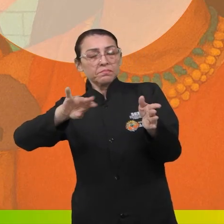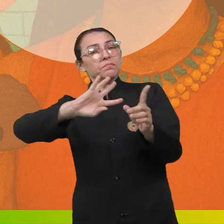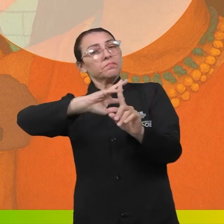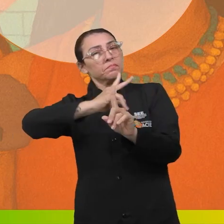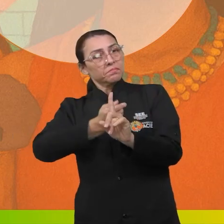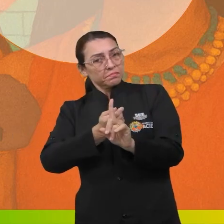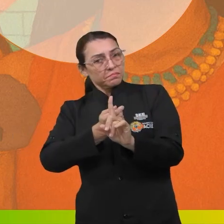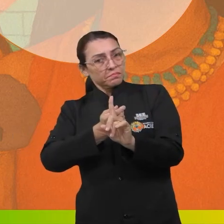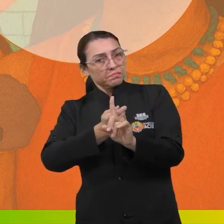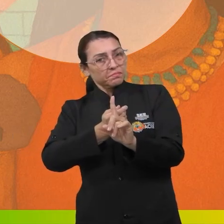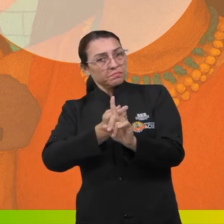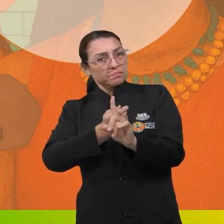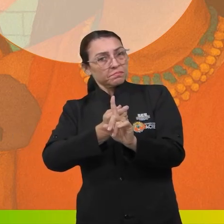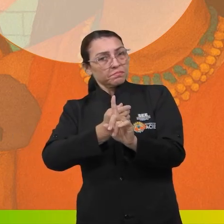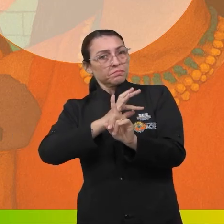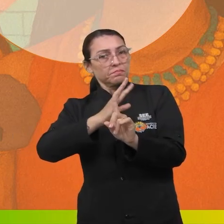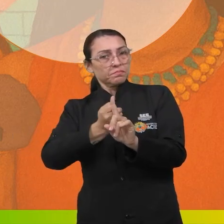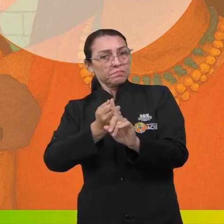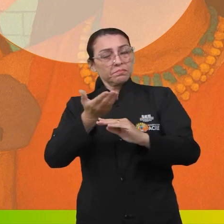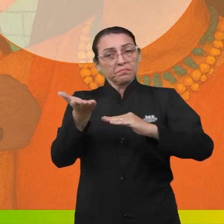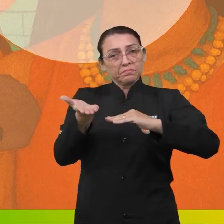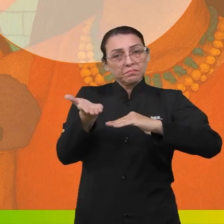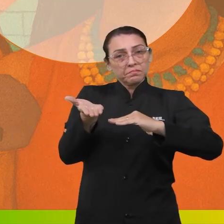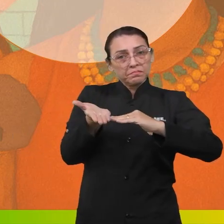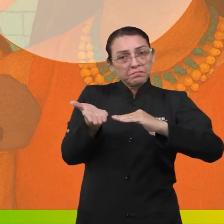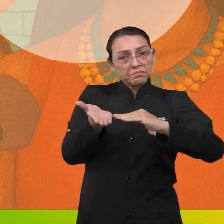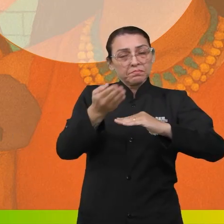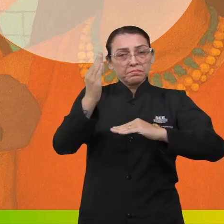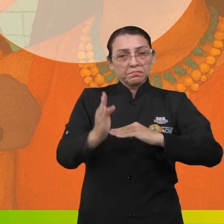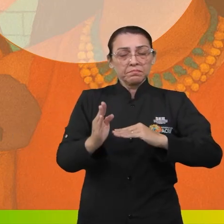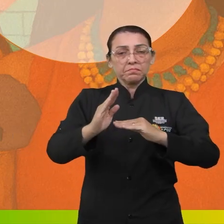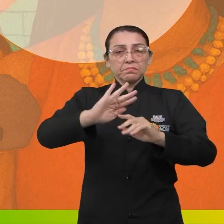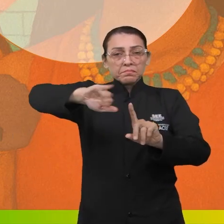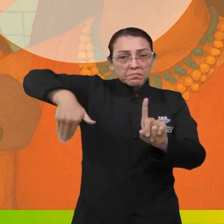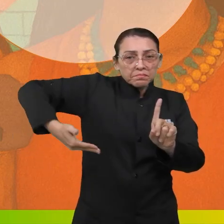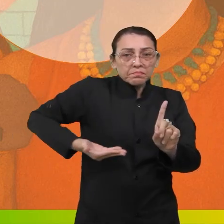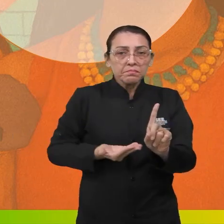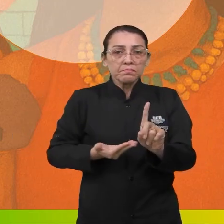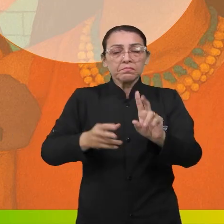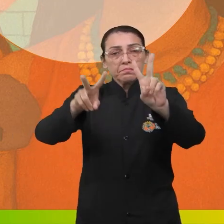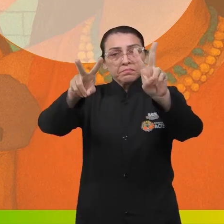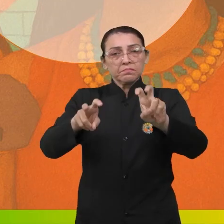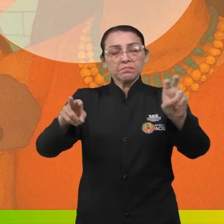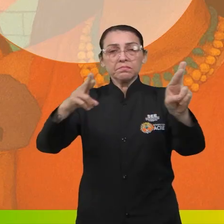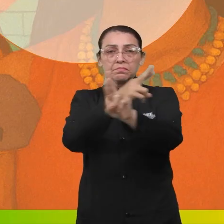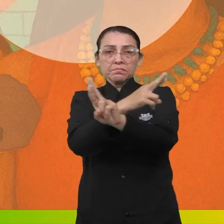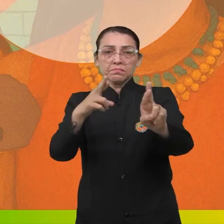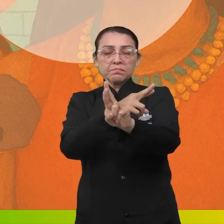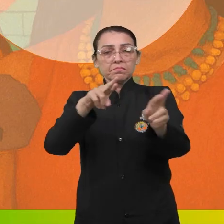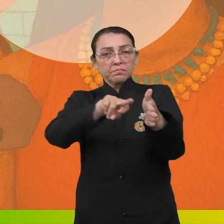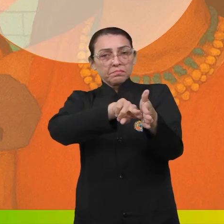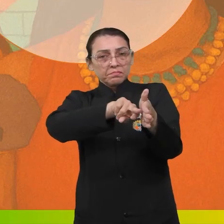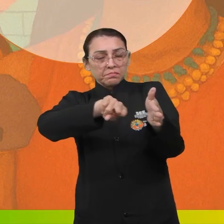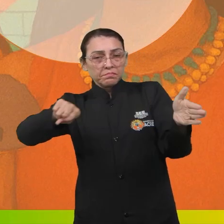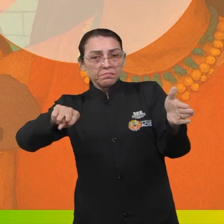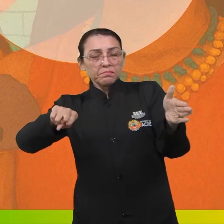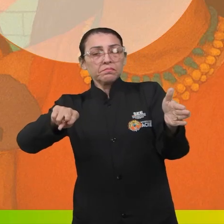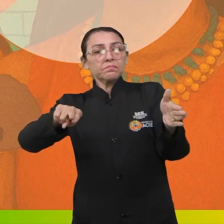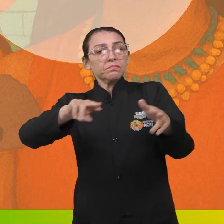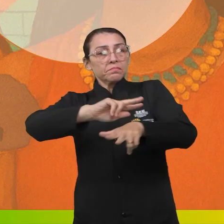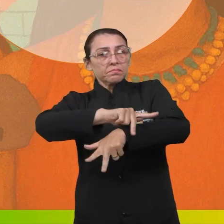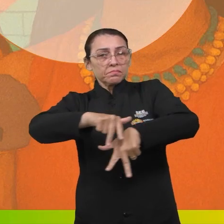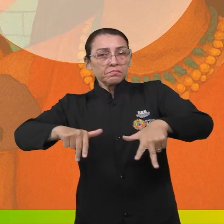arte. A arte contemporânea brasileira também aborda temas relacionados à diversidade, como no